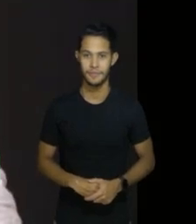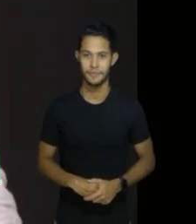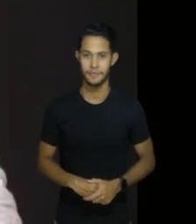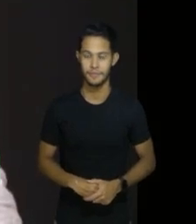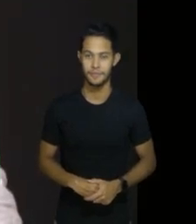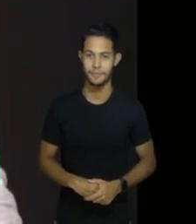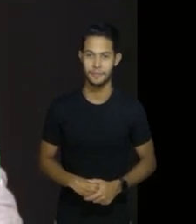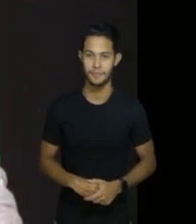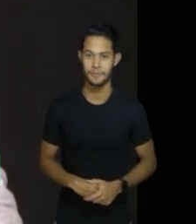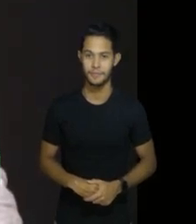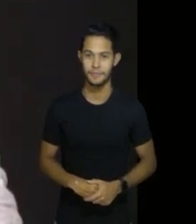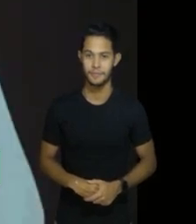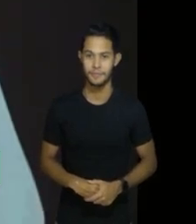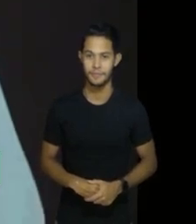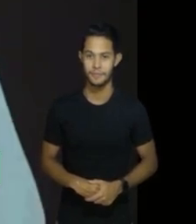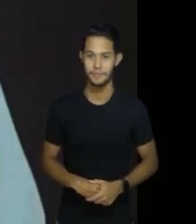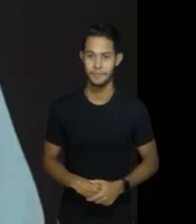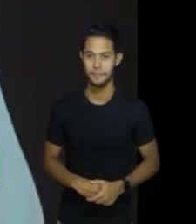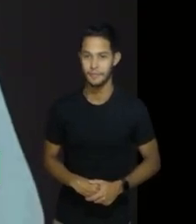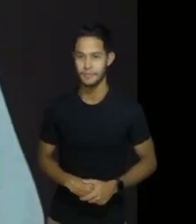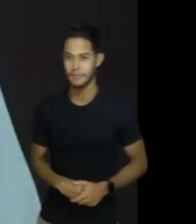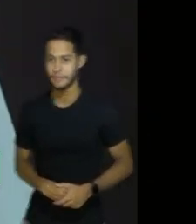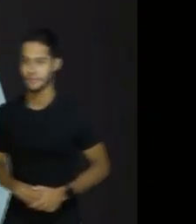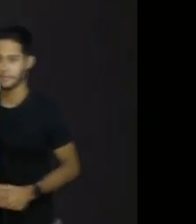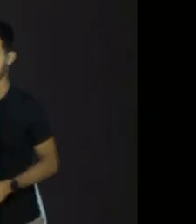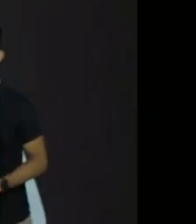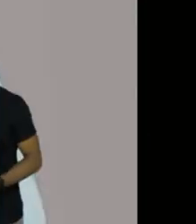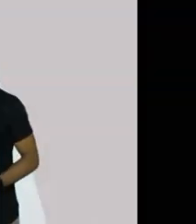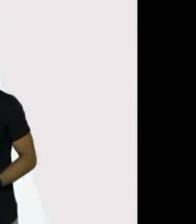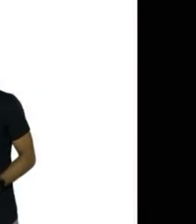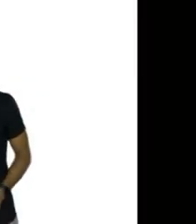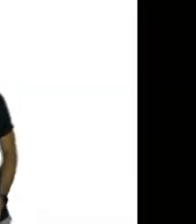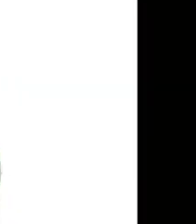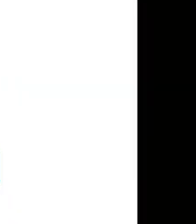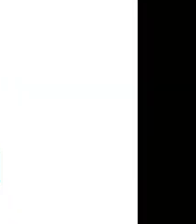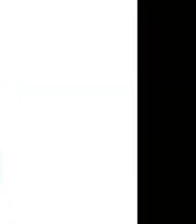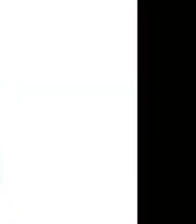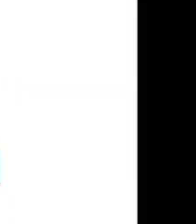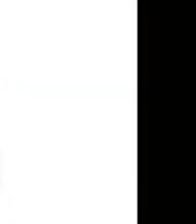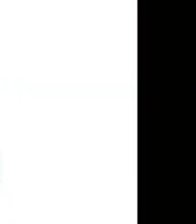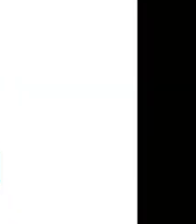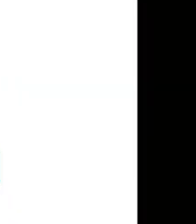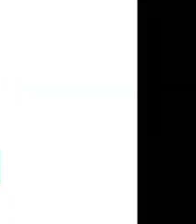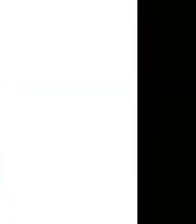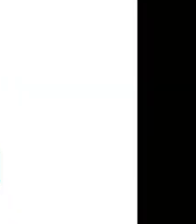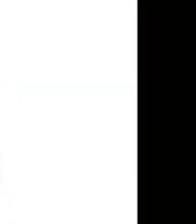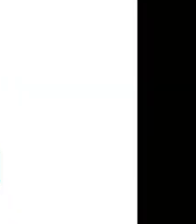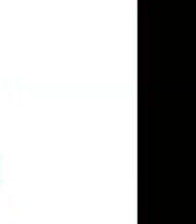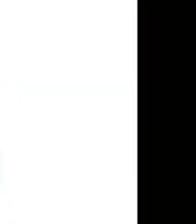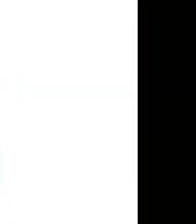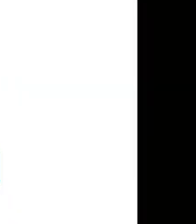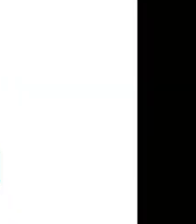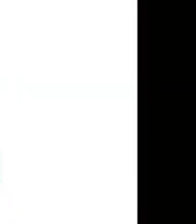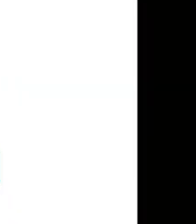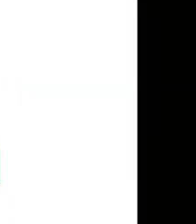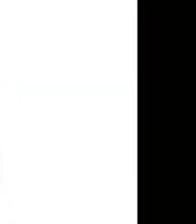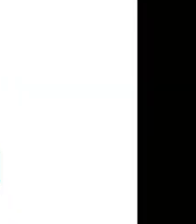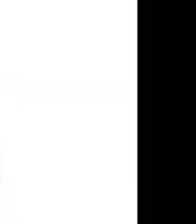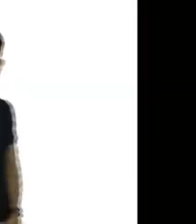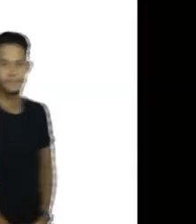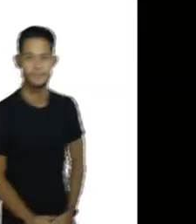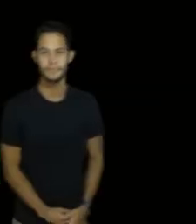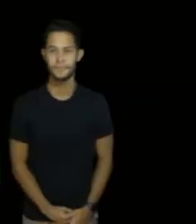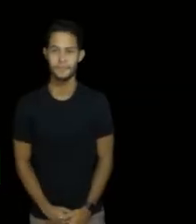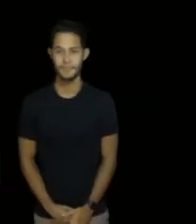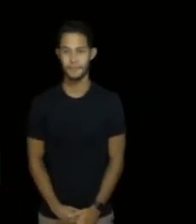O câncer infanto-juvenil tem cura e precisa ter voz. Junte-se a nós. Esse vídeo, gente, a gente